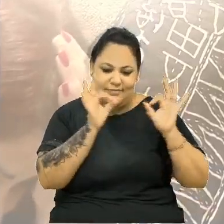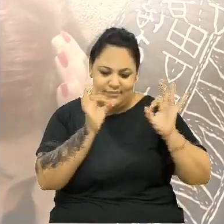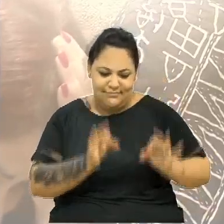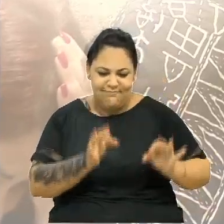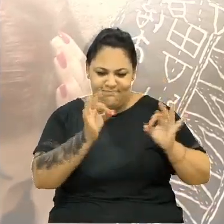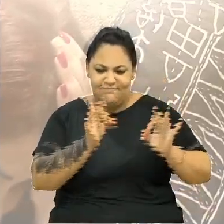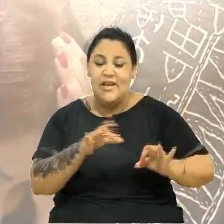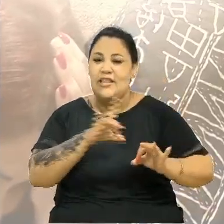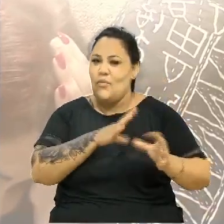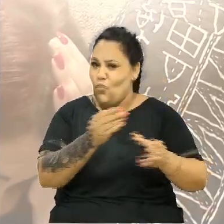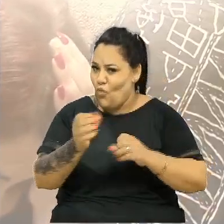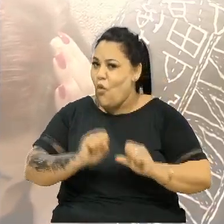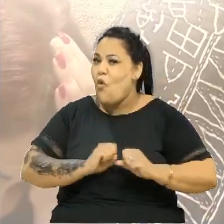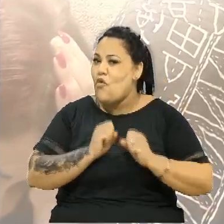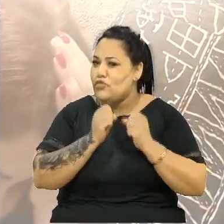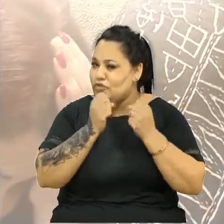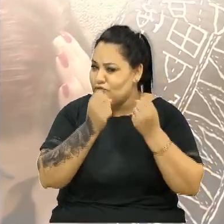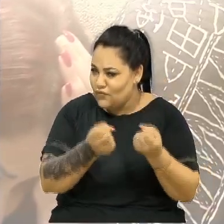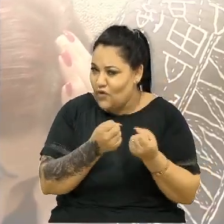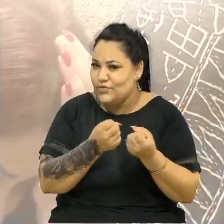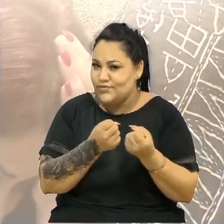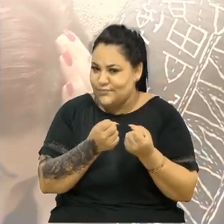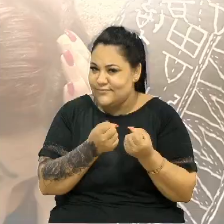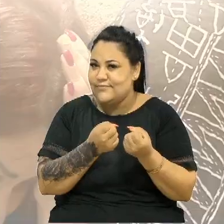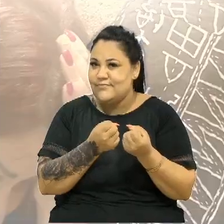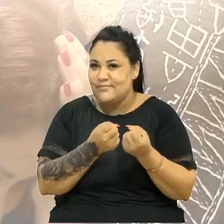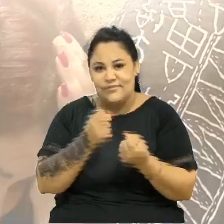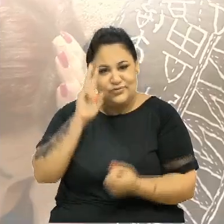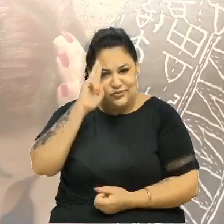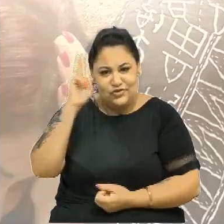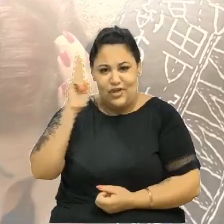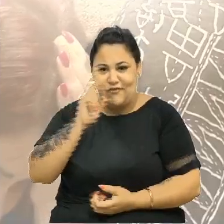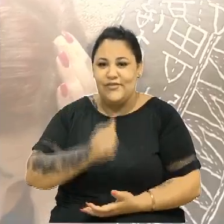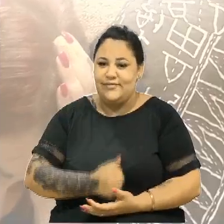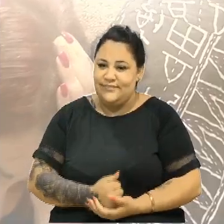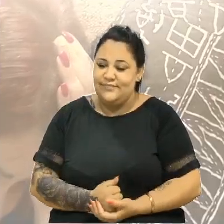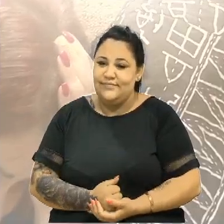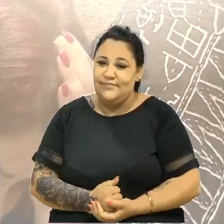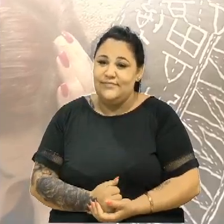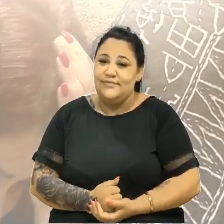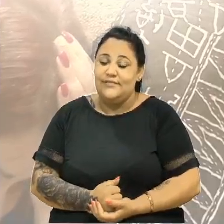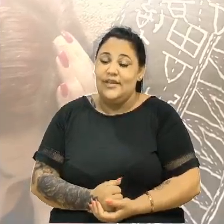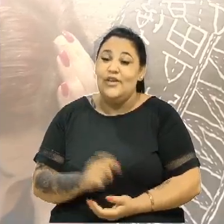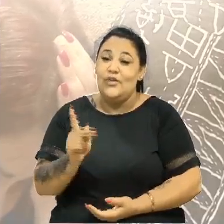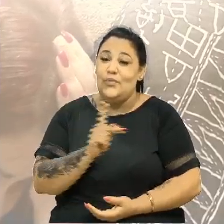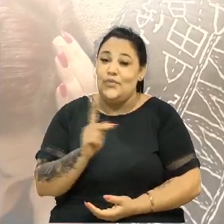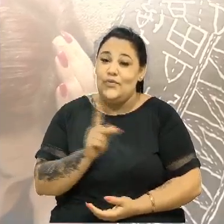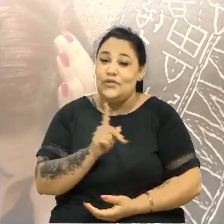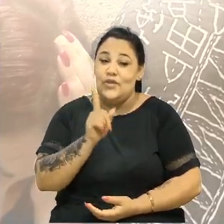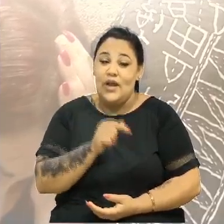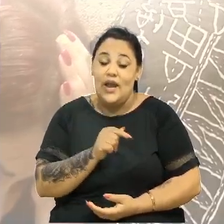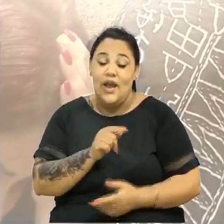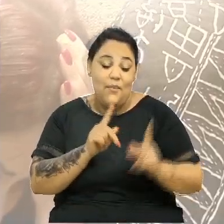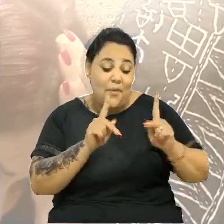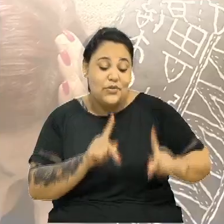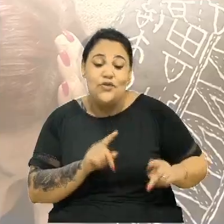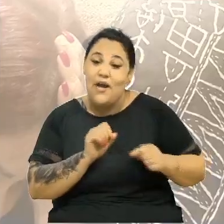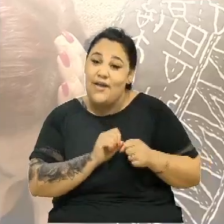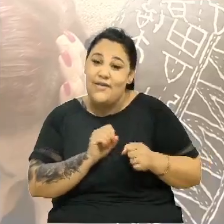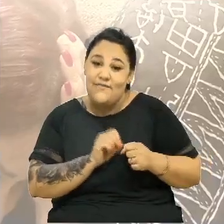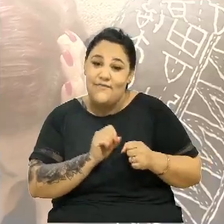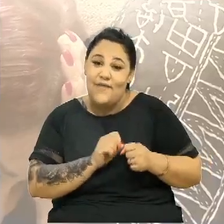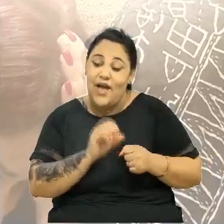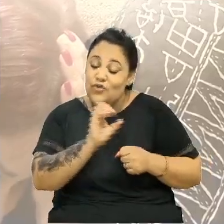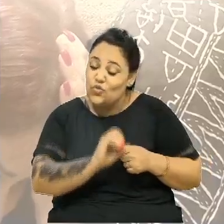muito empenho desse diretor ou diretora. E o Wagner é uma pessoa que faz